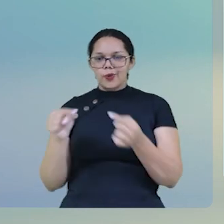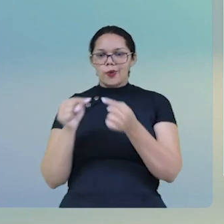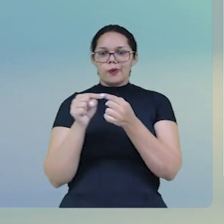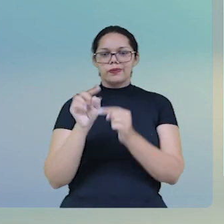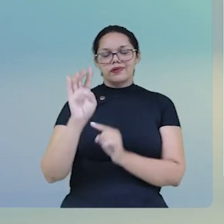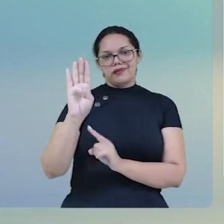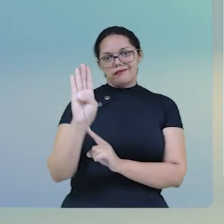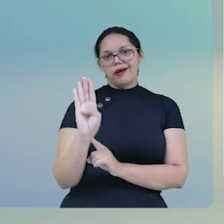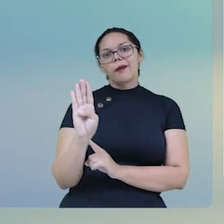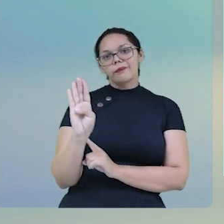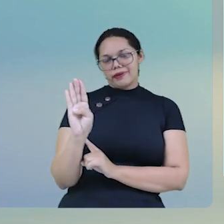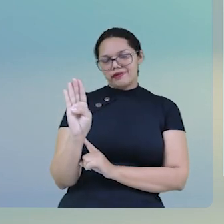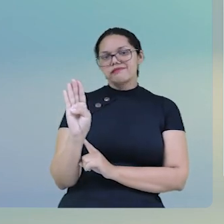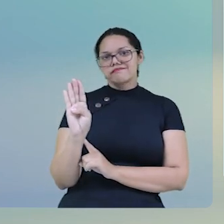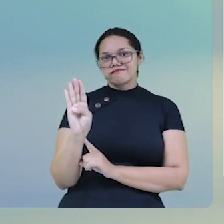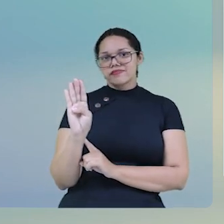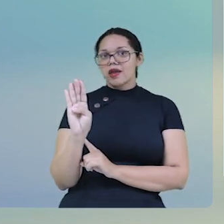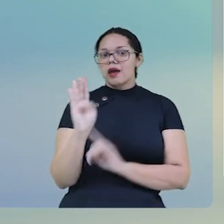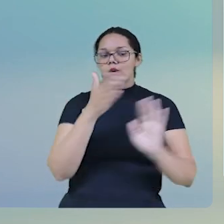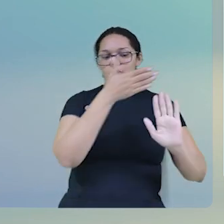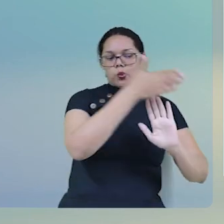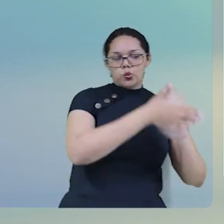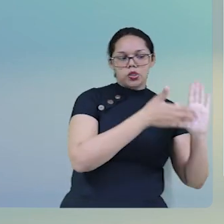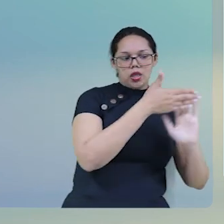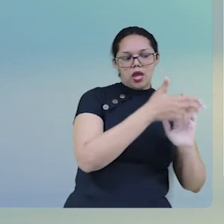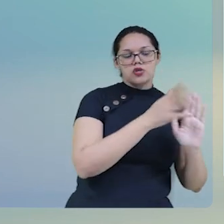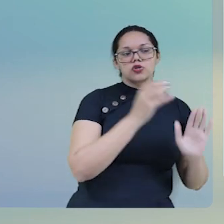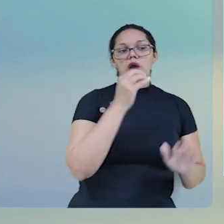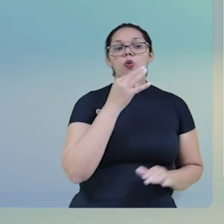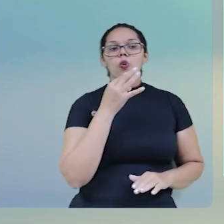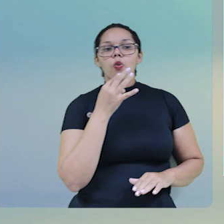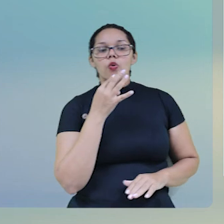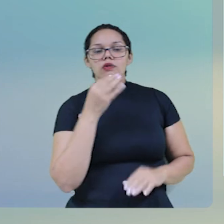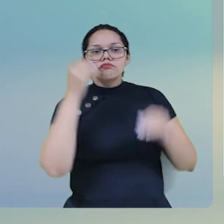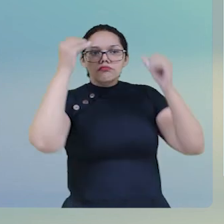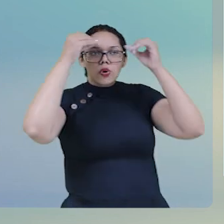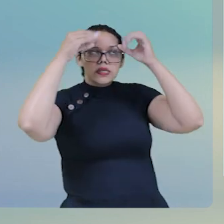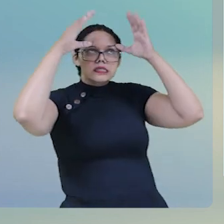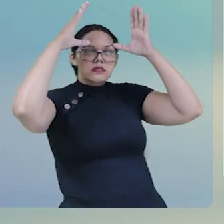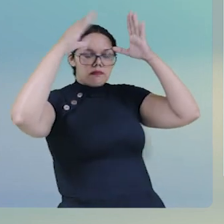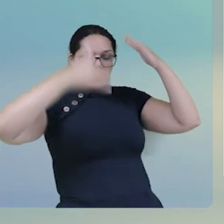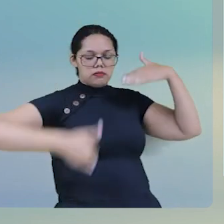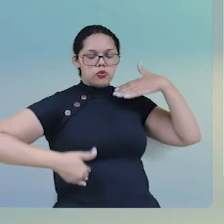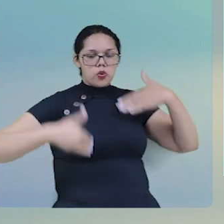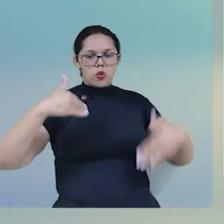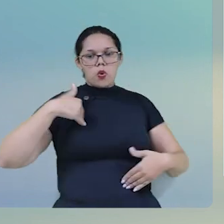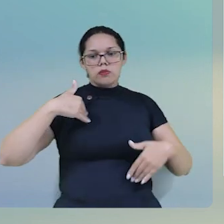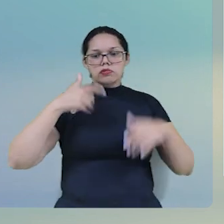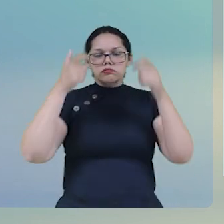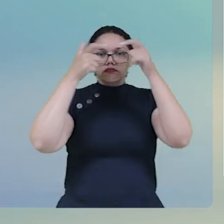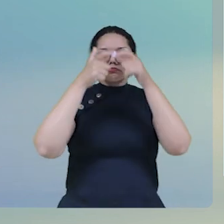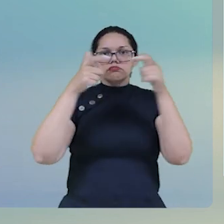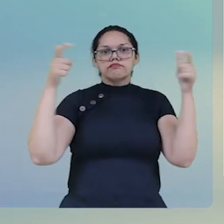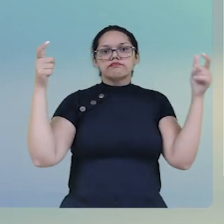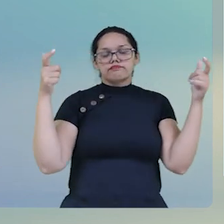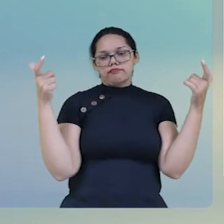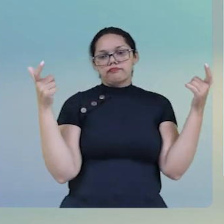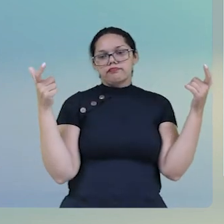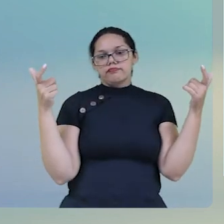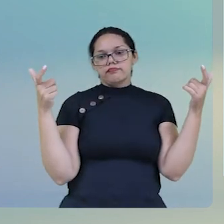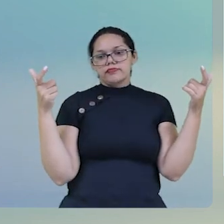do texto, trazendo aí o conhecimento do corpo, essas práticas corporais vão servir para que a gente amplie a nossa